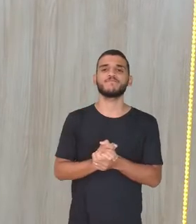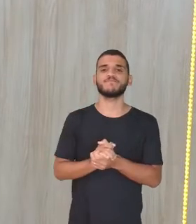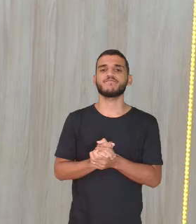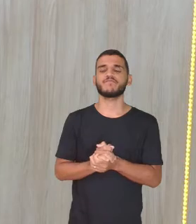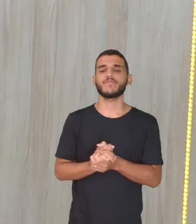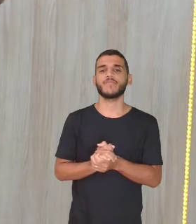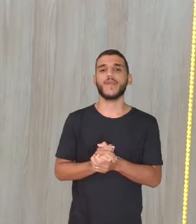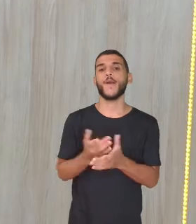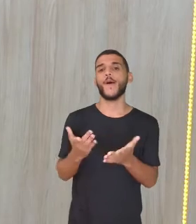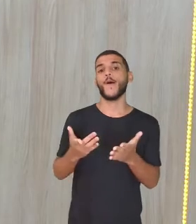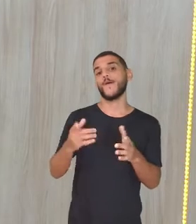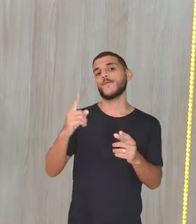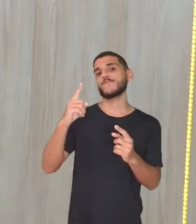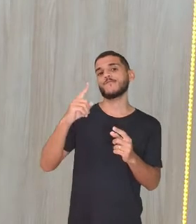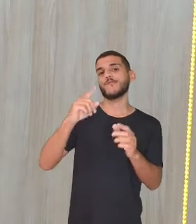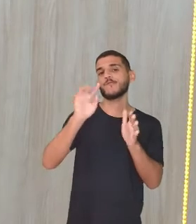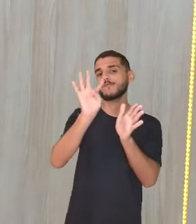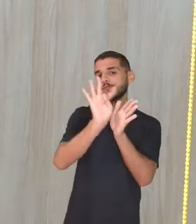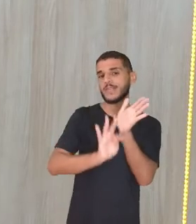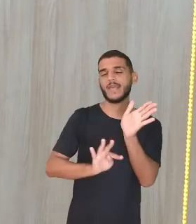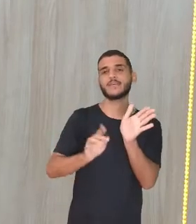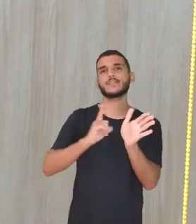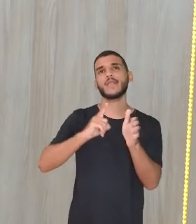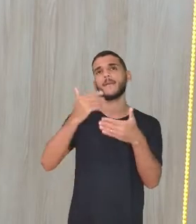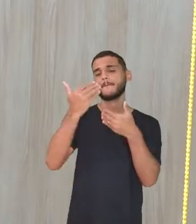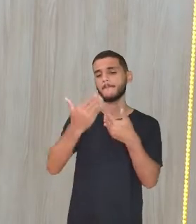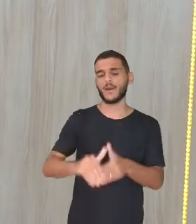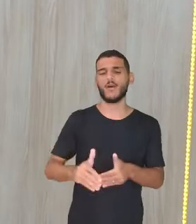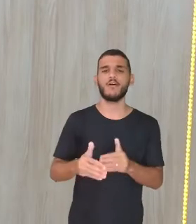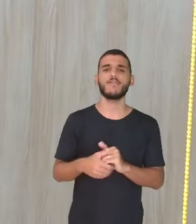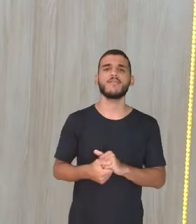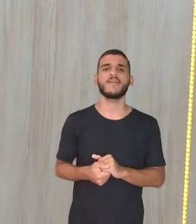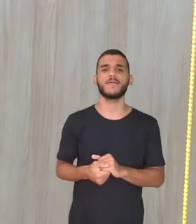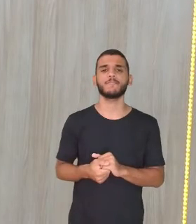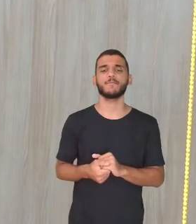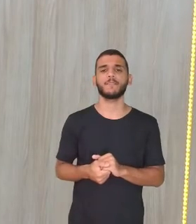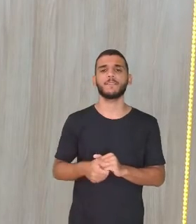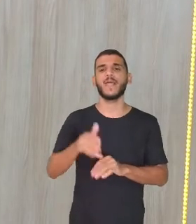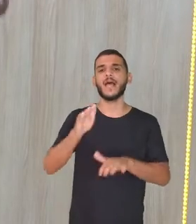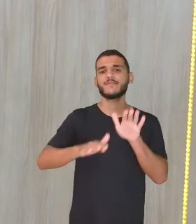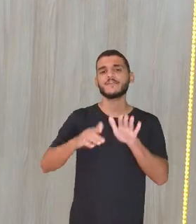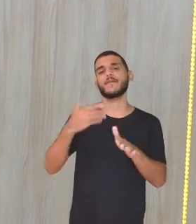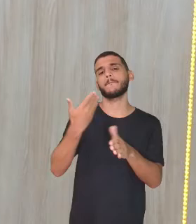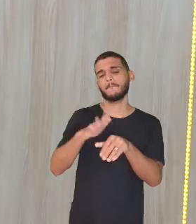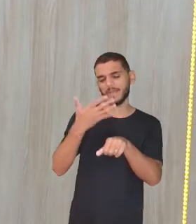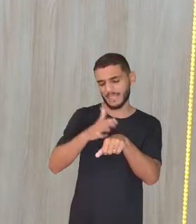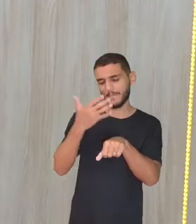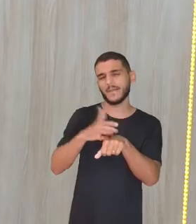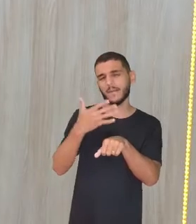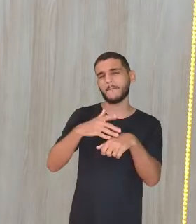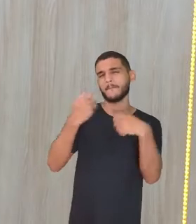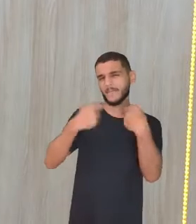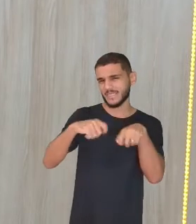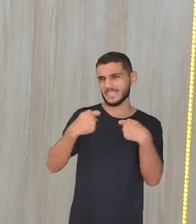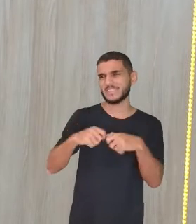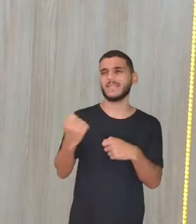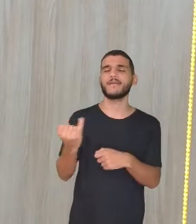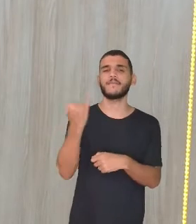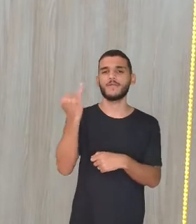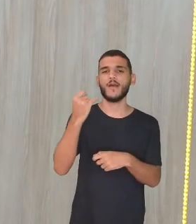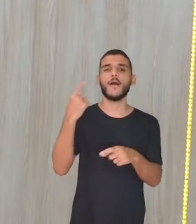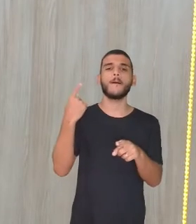gêneros que são cobrados em exames, né, em provas, que são os mais, que a gente realmente precisa treinar, porque serve para um